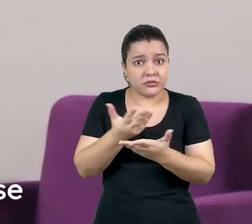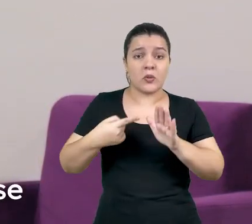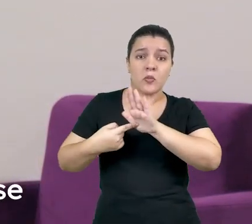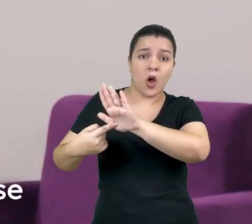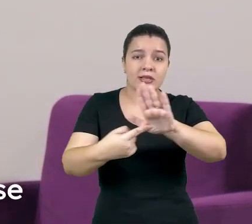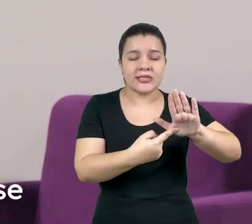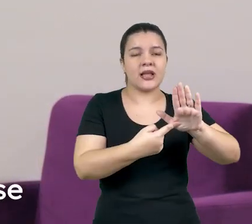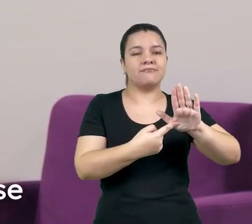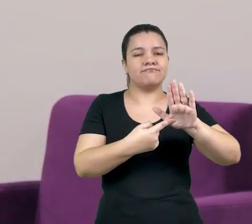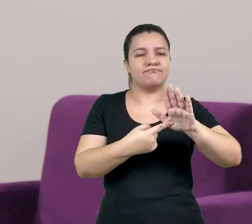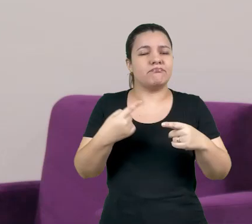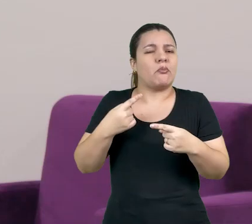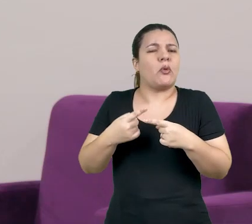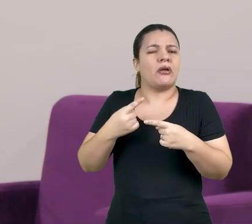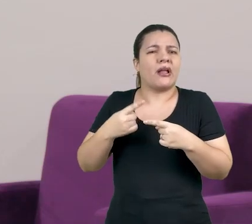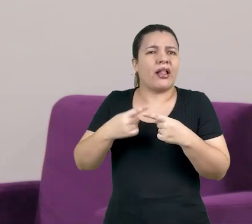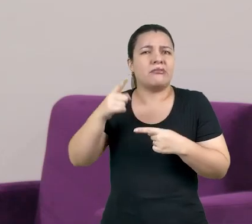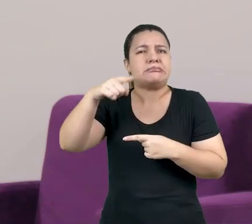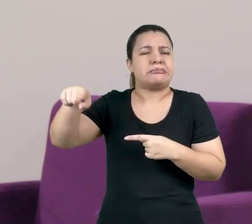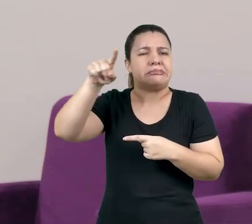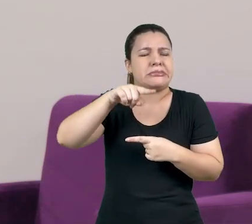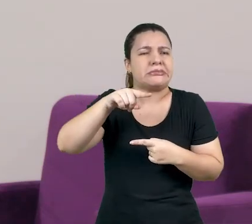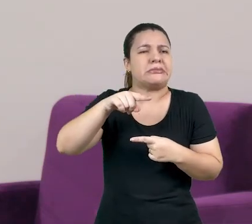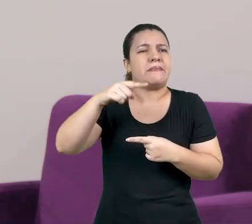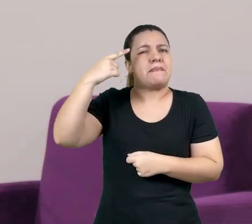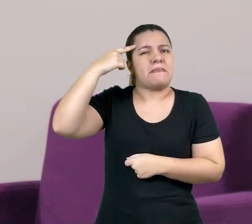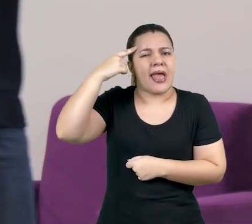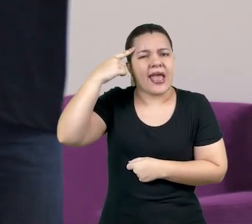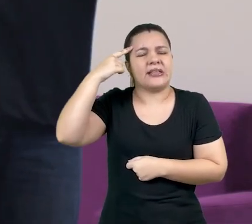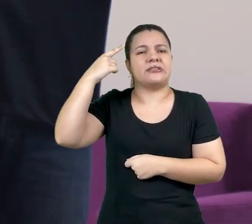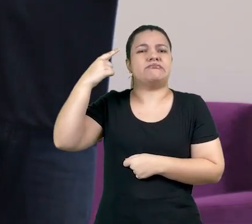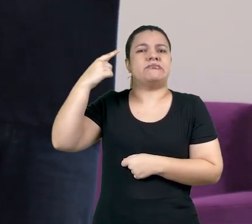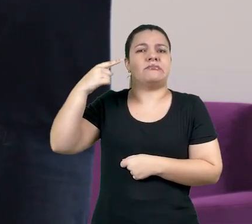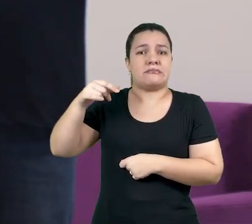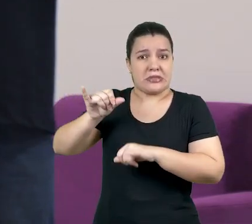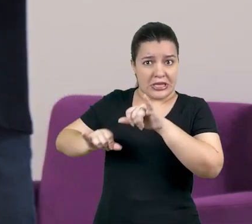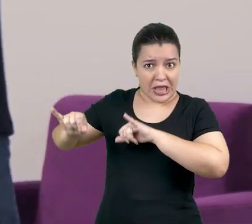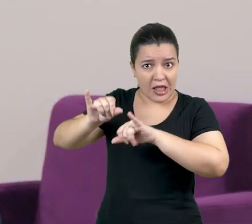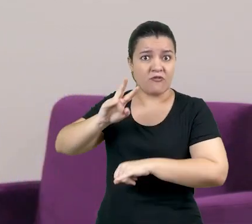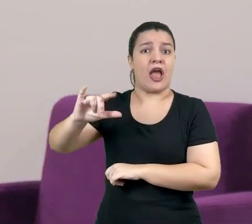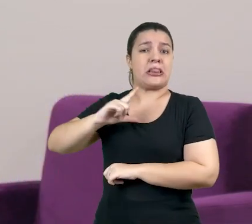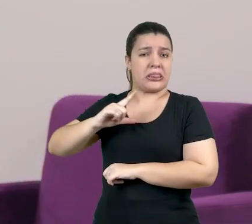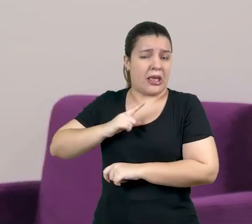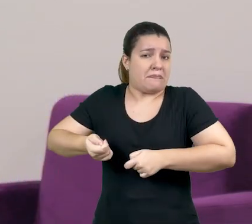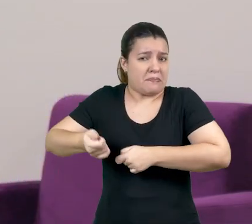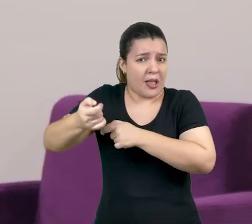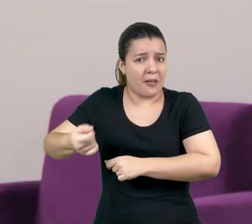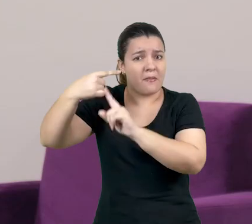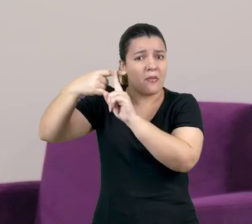vocês do porquê se diz que a química é que vai se beneficiar, ou espera-se